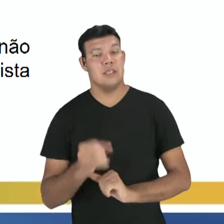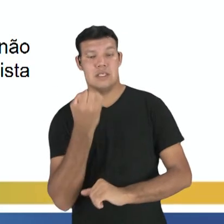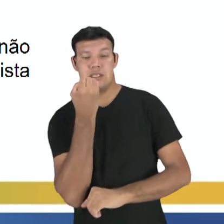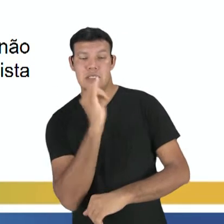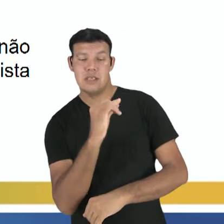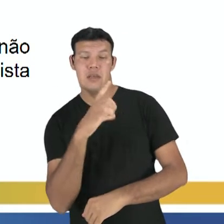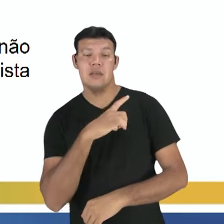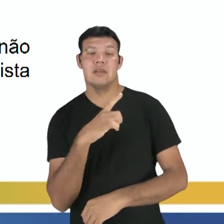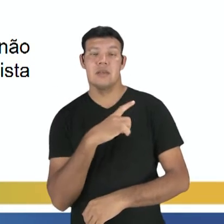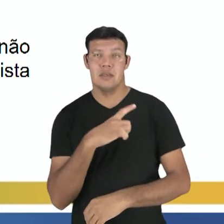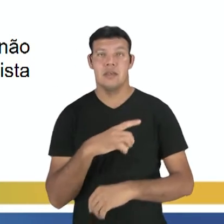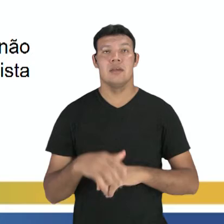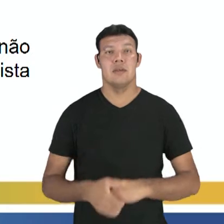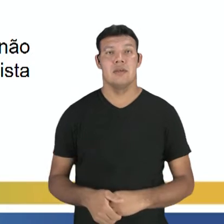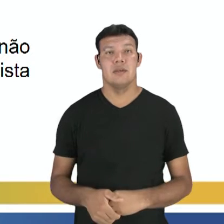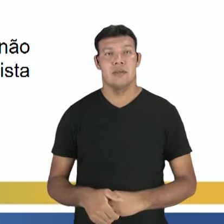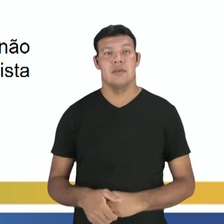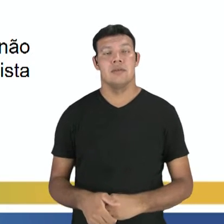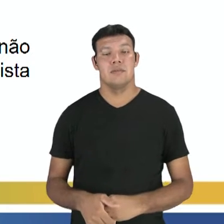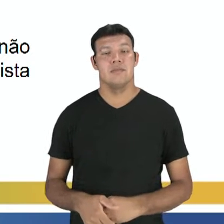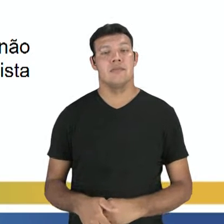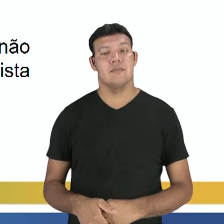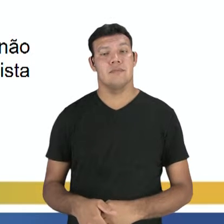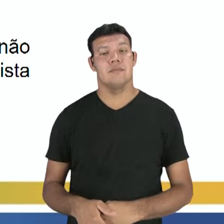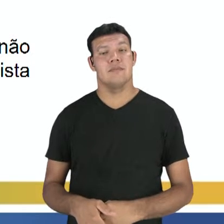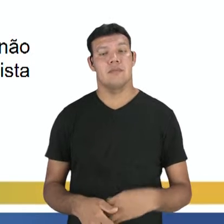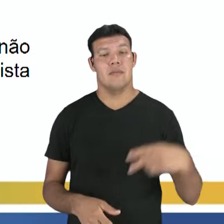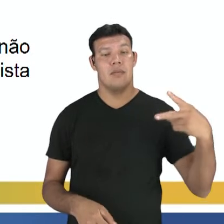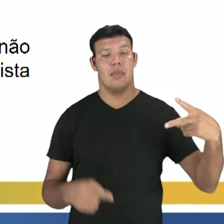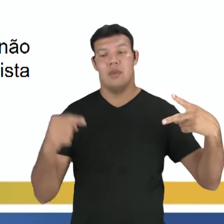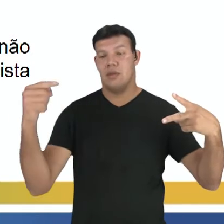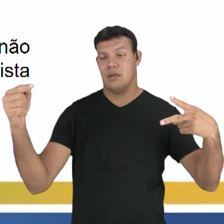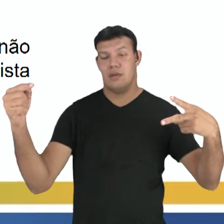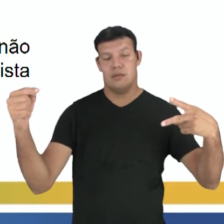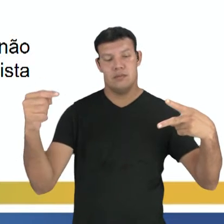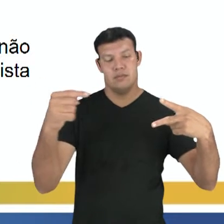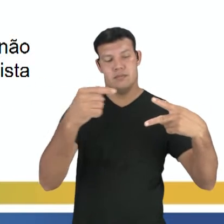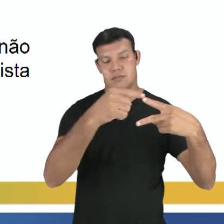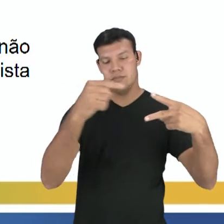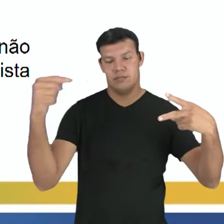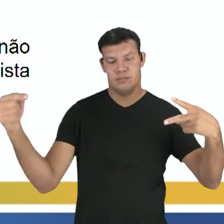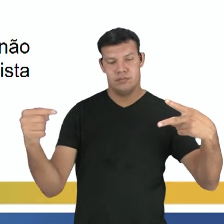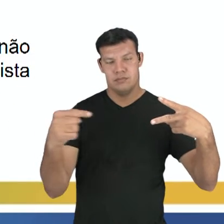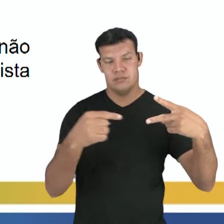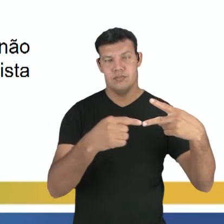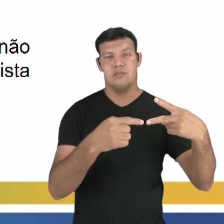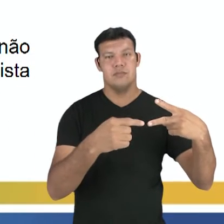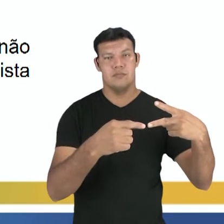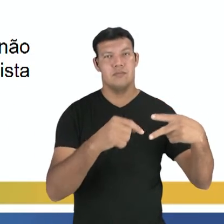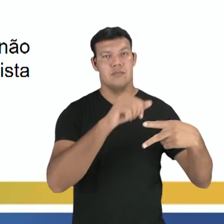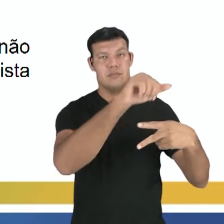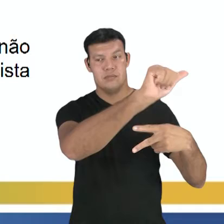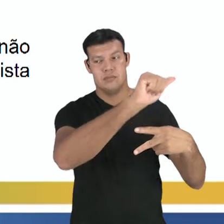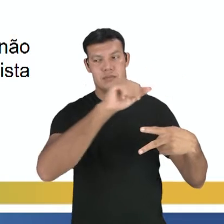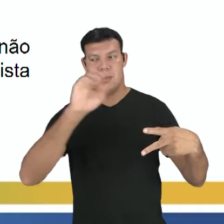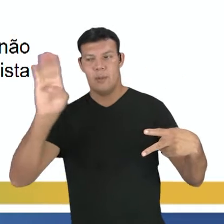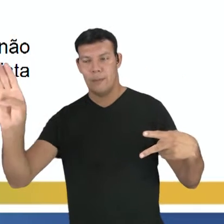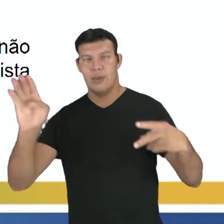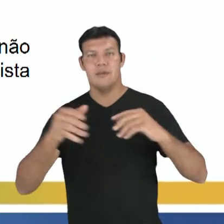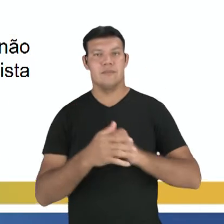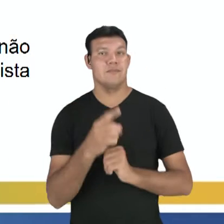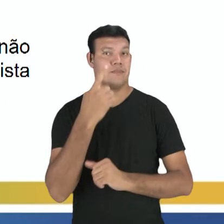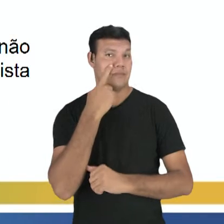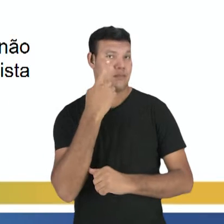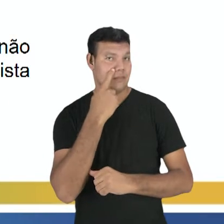um elemento de B correspondente a dois elementos distintos de A. Então, observa aí,